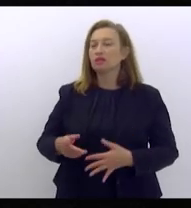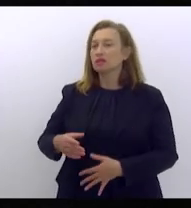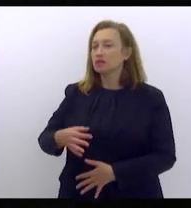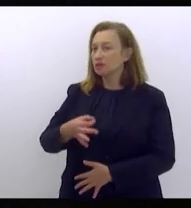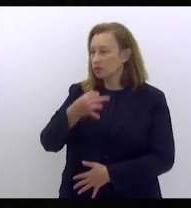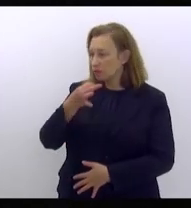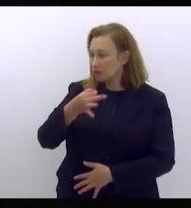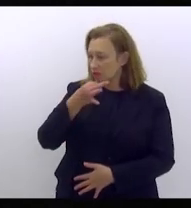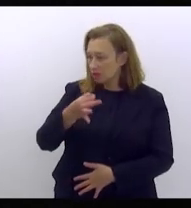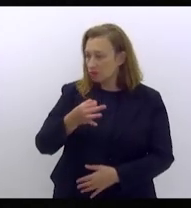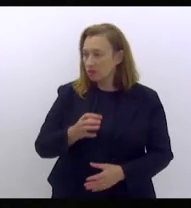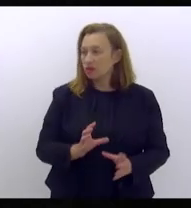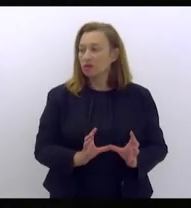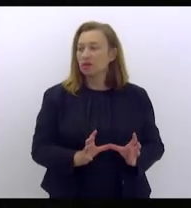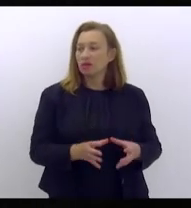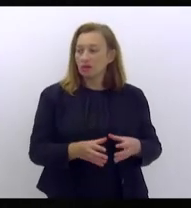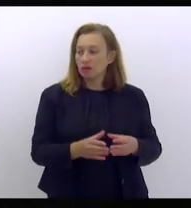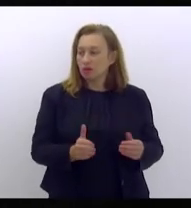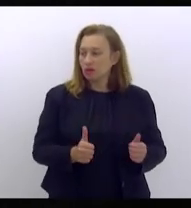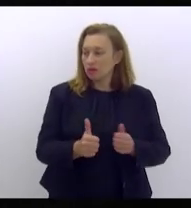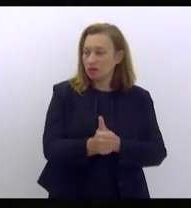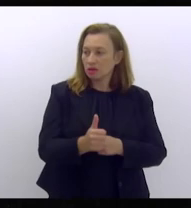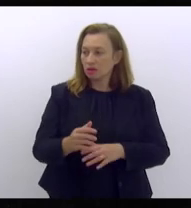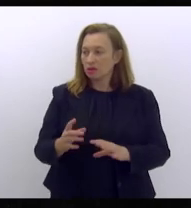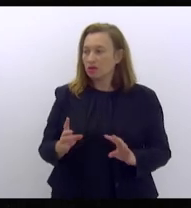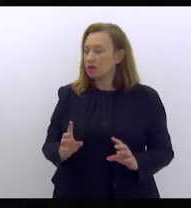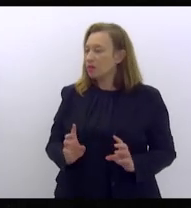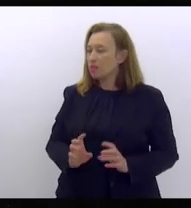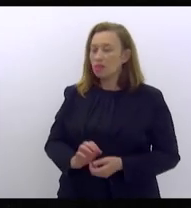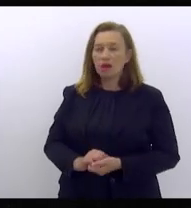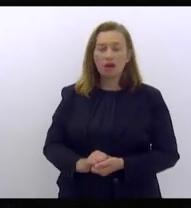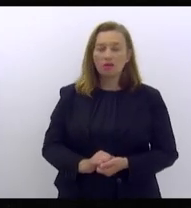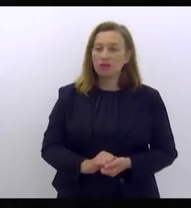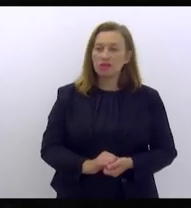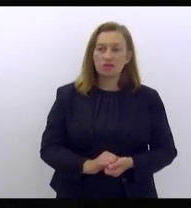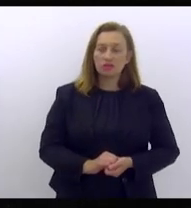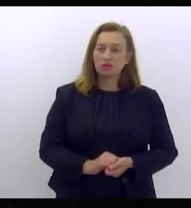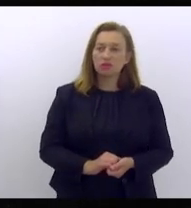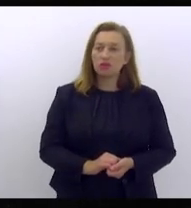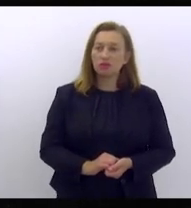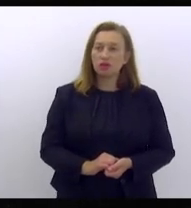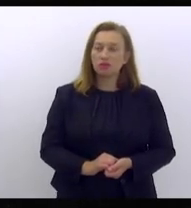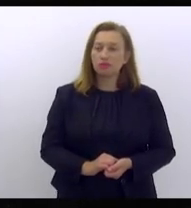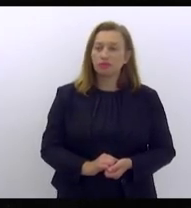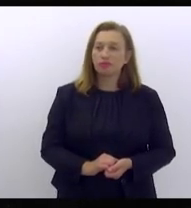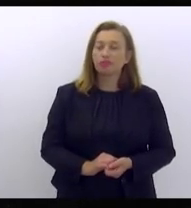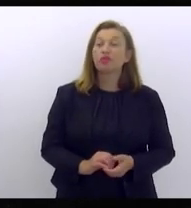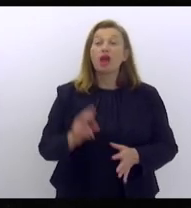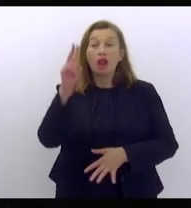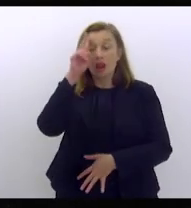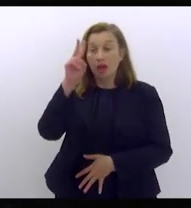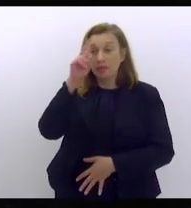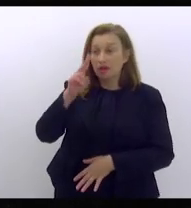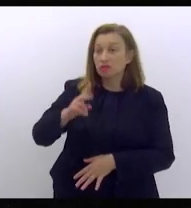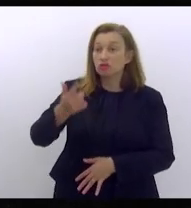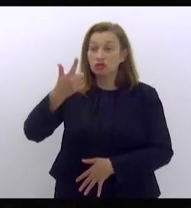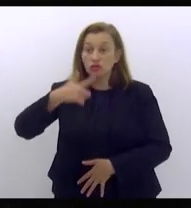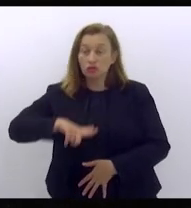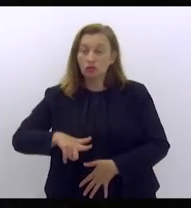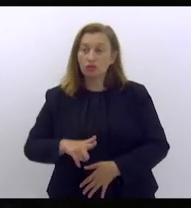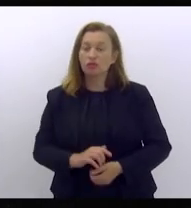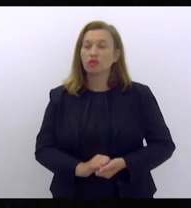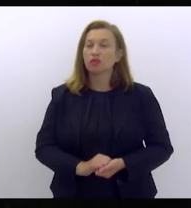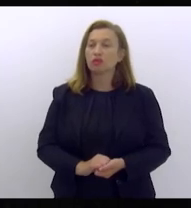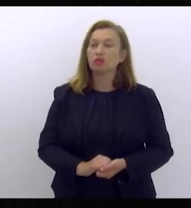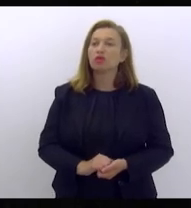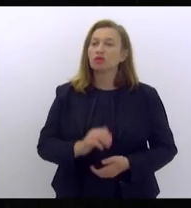também frente a esse tema. Termino aqui meu breve discurso, colocando e lembrando mais uma vez